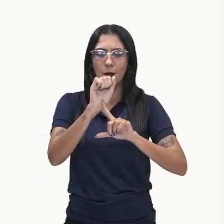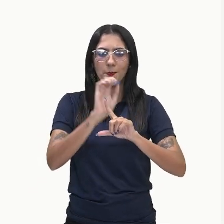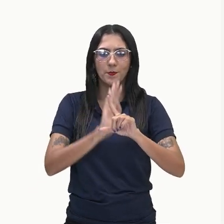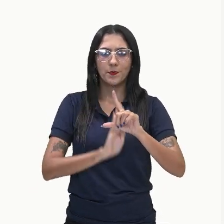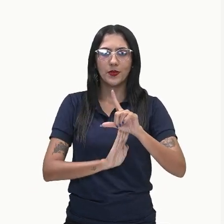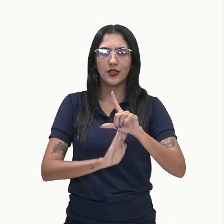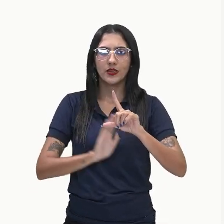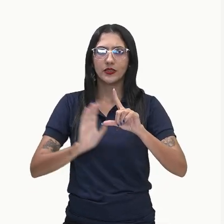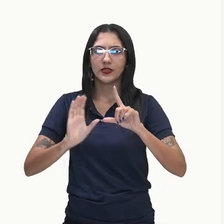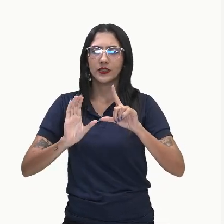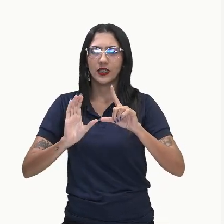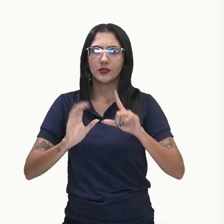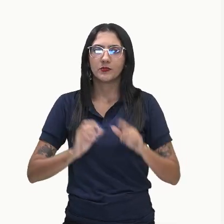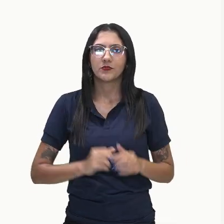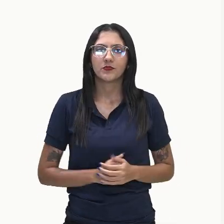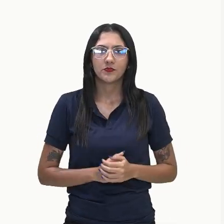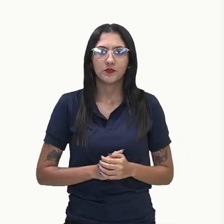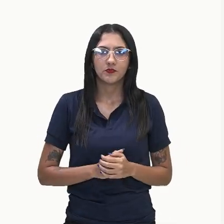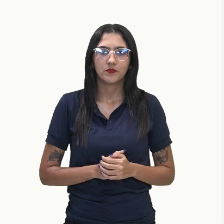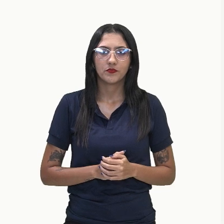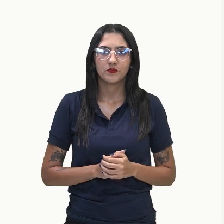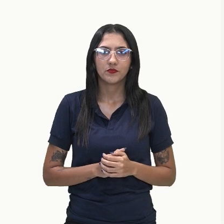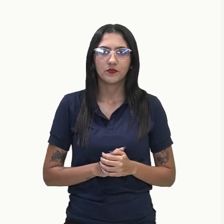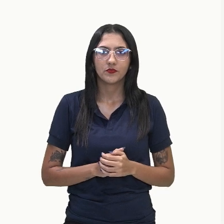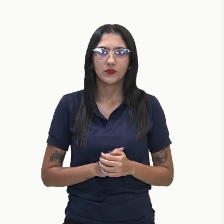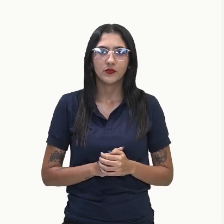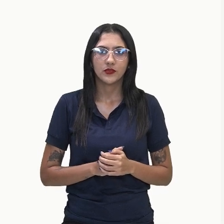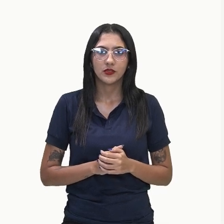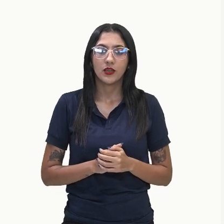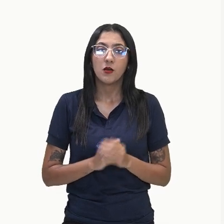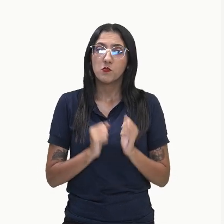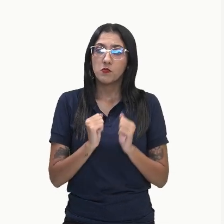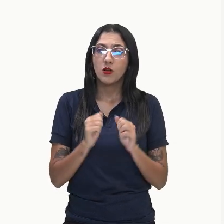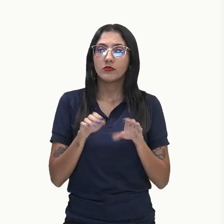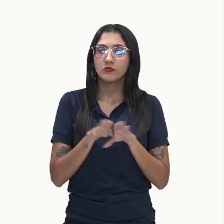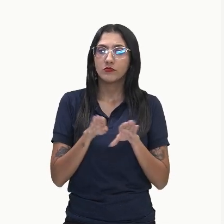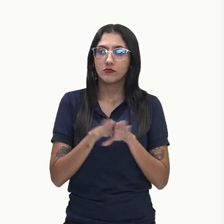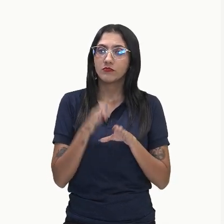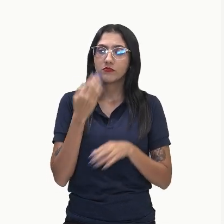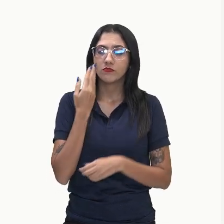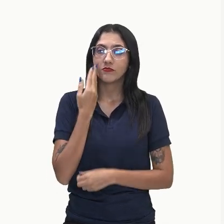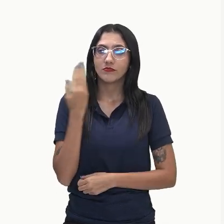que você também pode representar desta forma. Triângulo